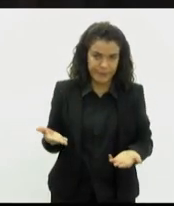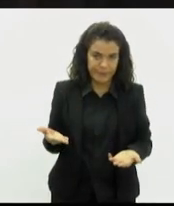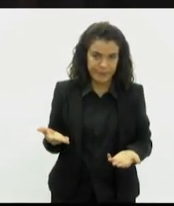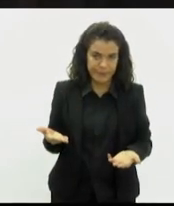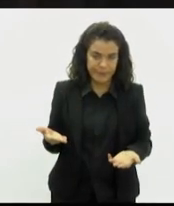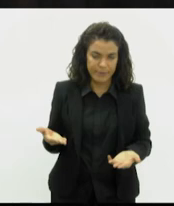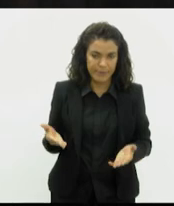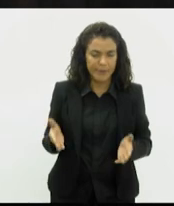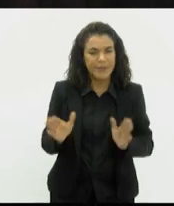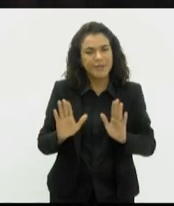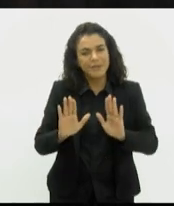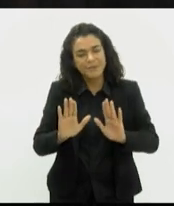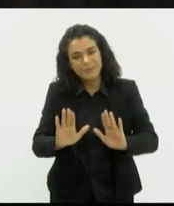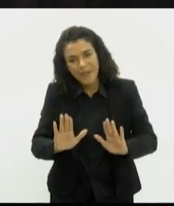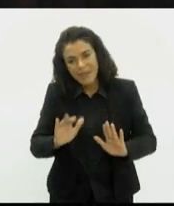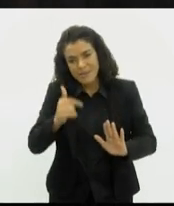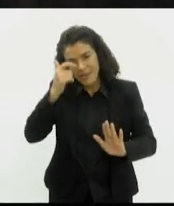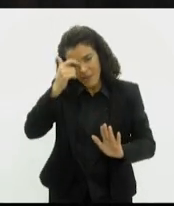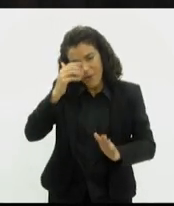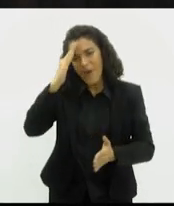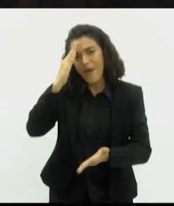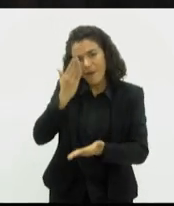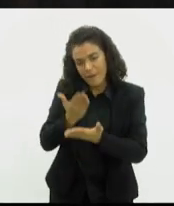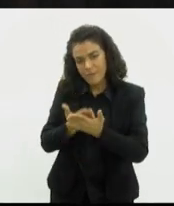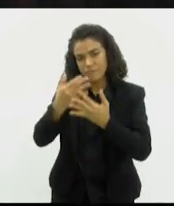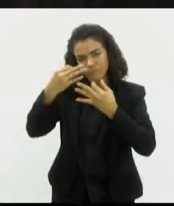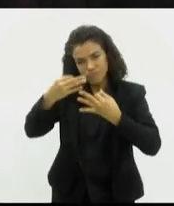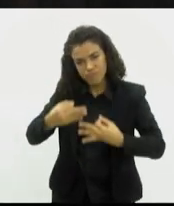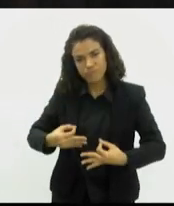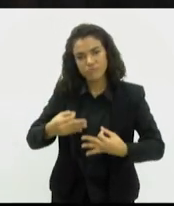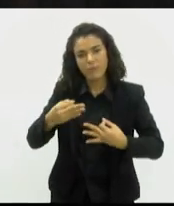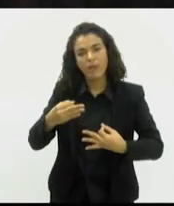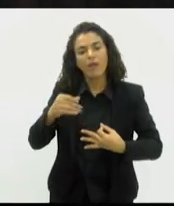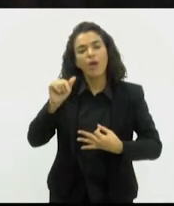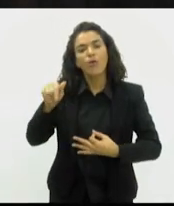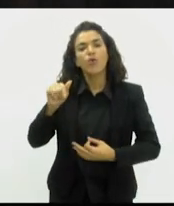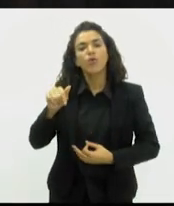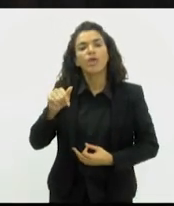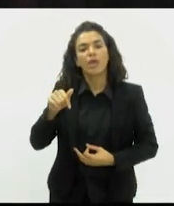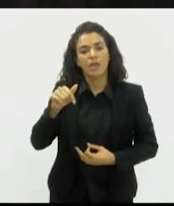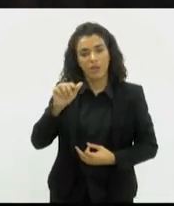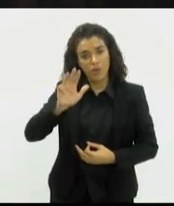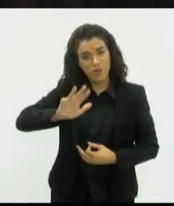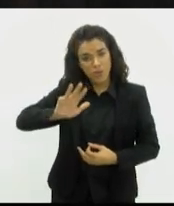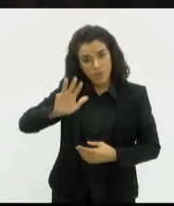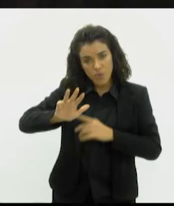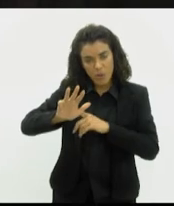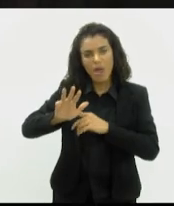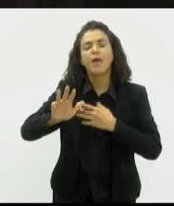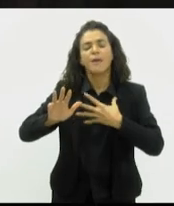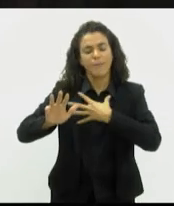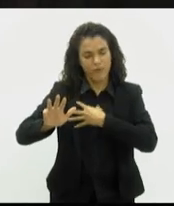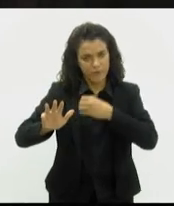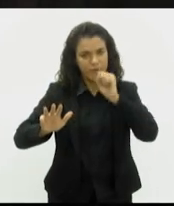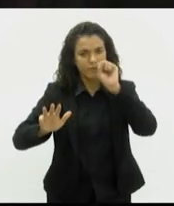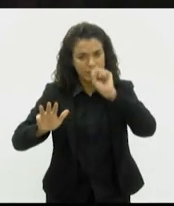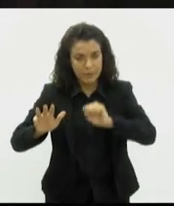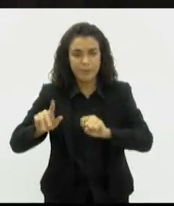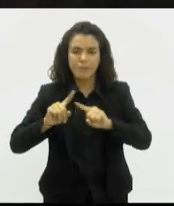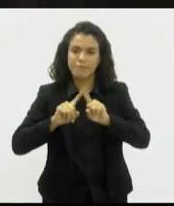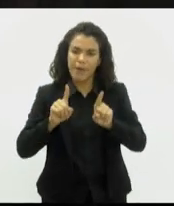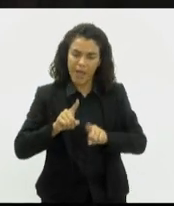Mas creio que o correto seria ele dizer o seguinte: é meu filho, mas tem